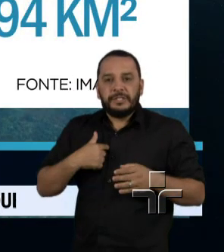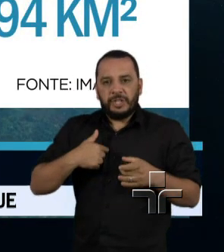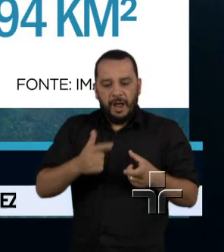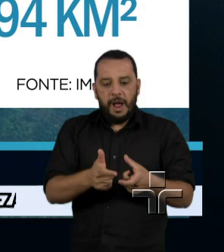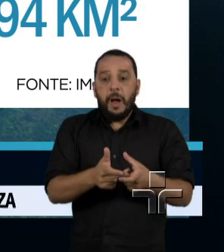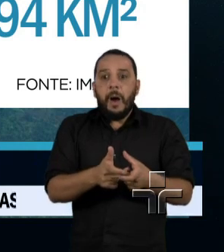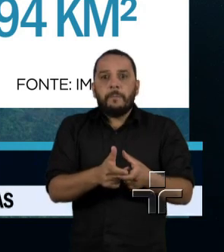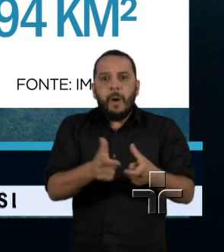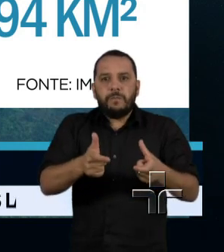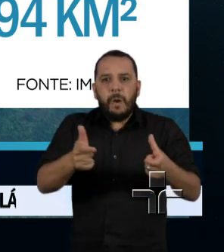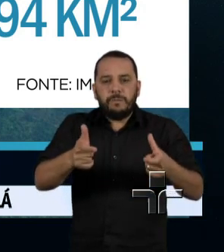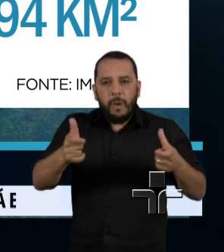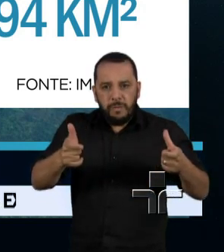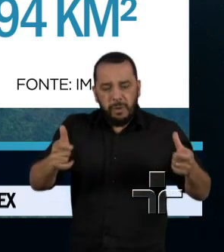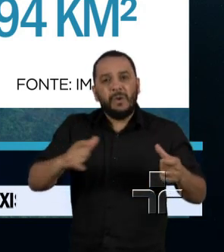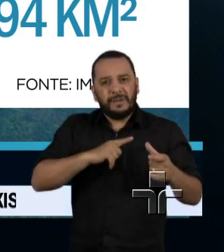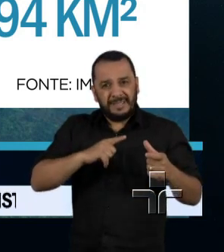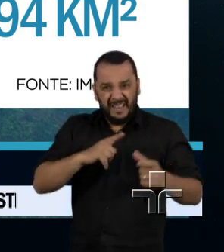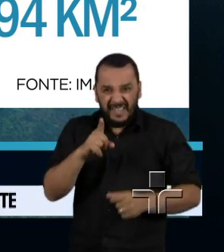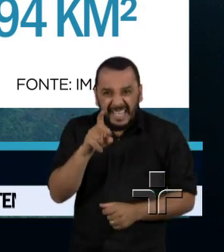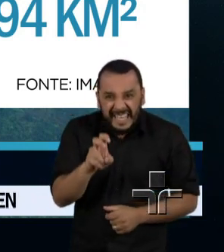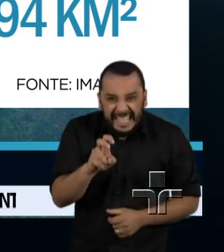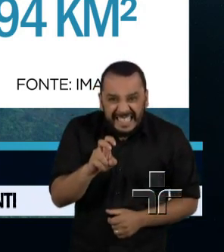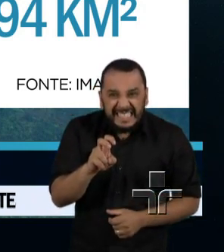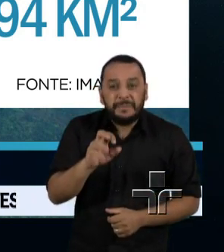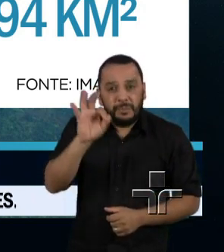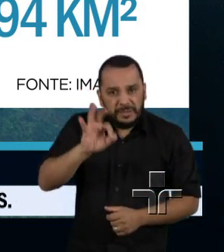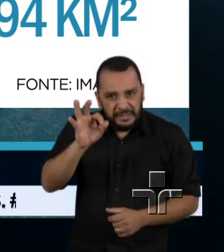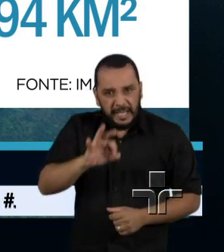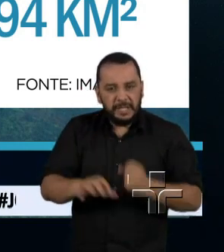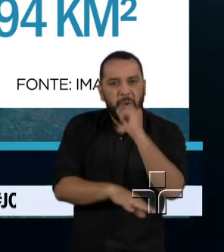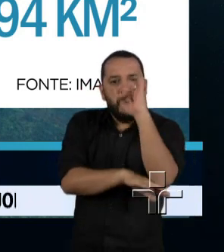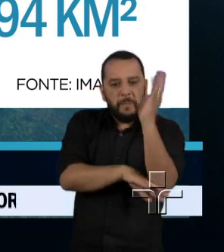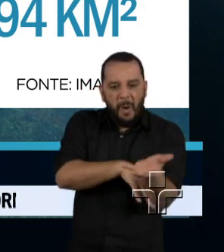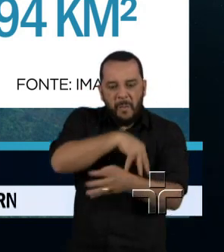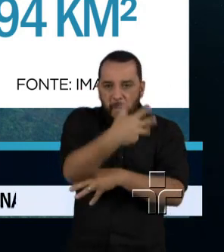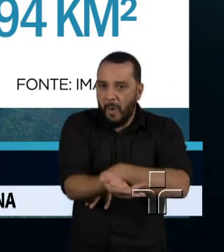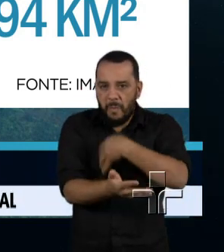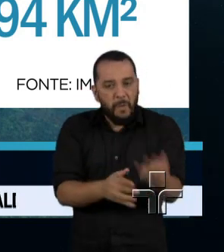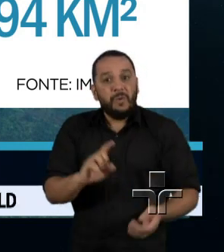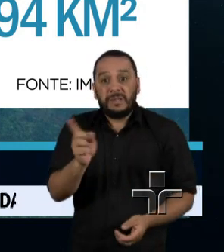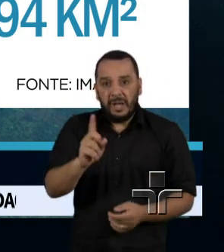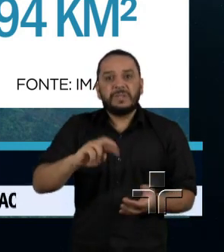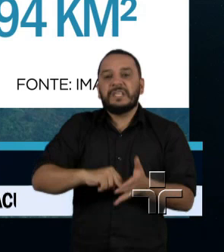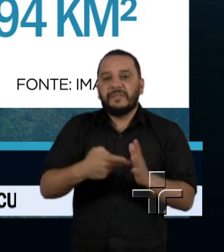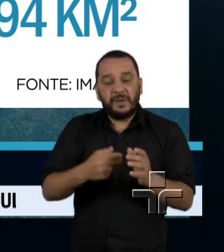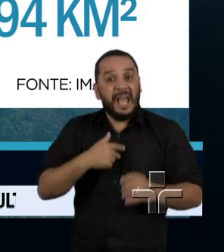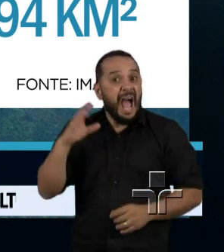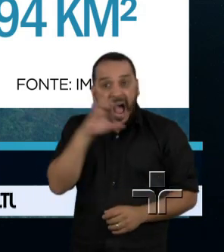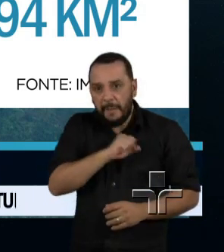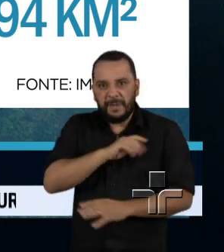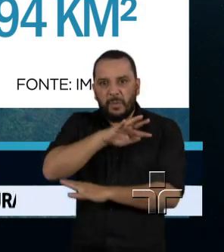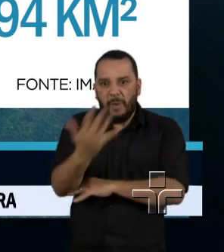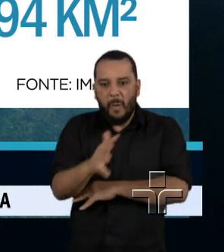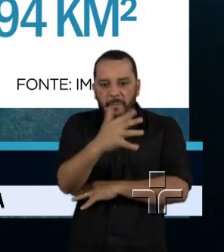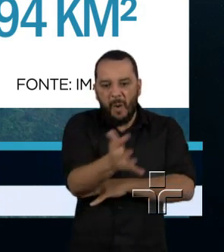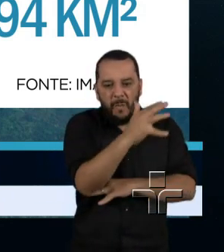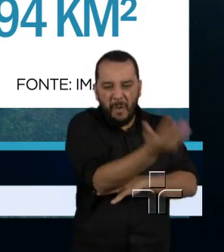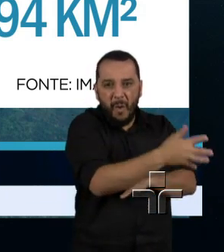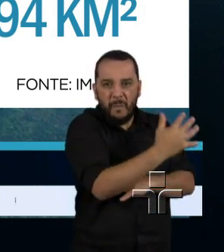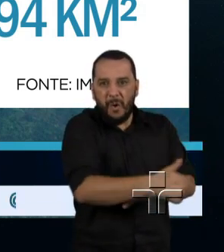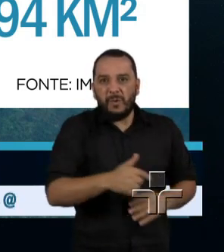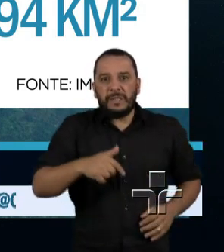houve desmatamento de 15% da floresta, e sim que o ritmo do desmatamento cresceu. Foram 760